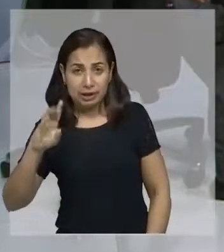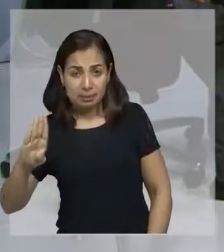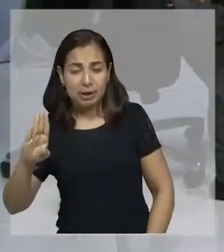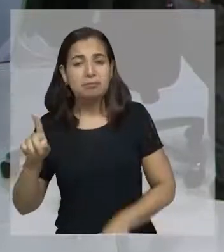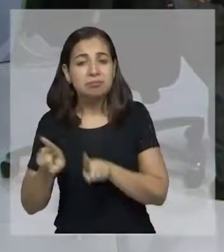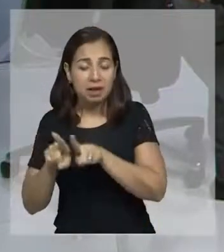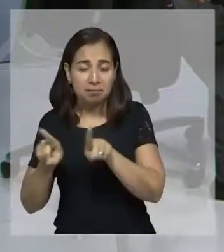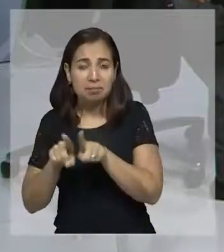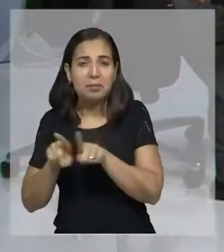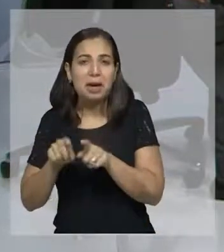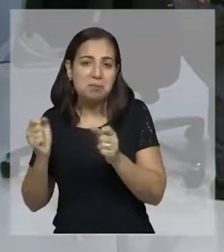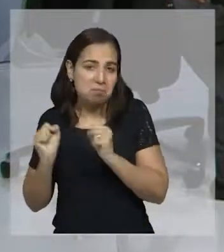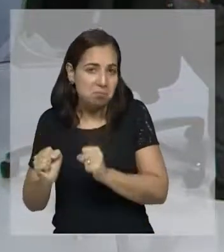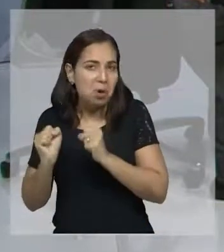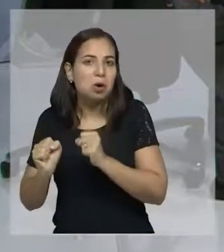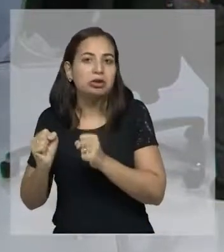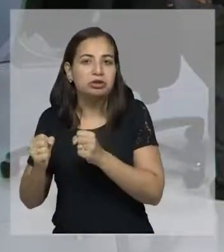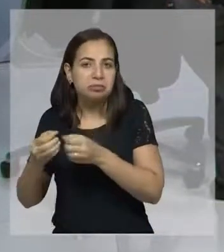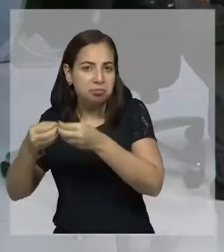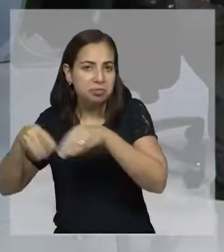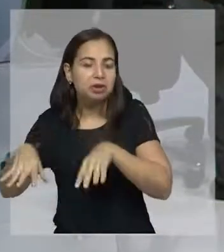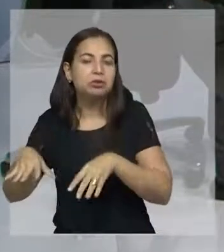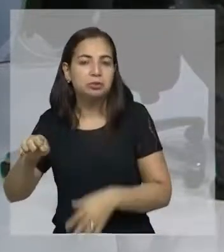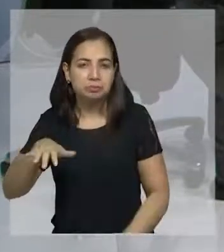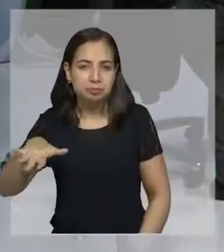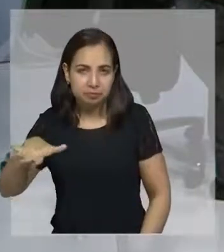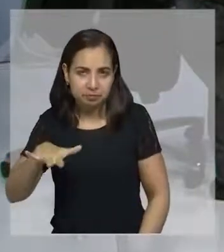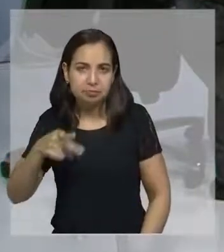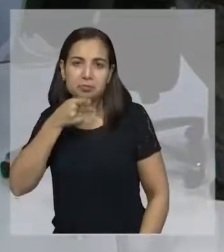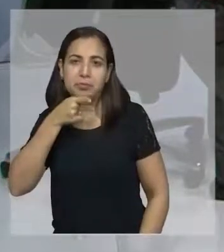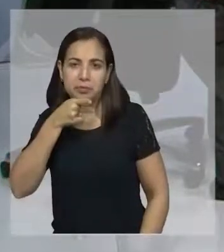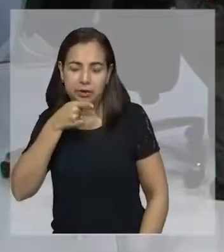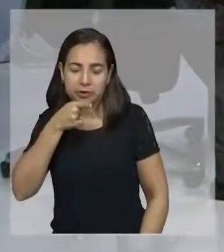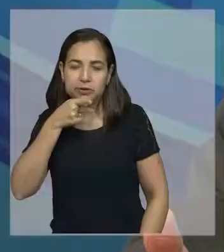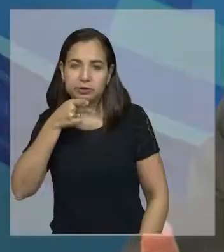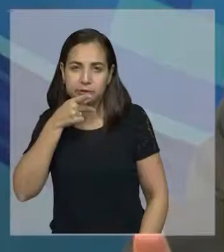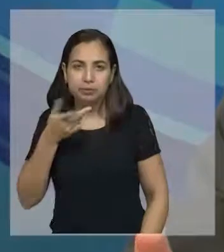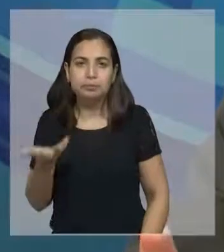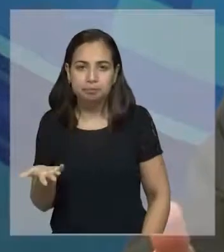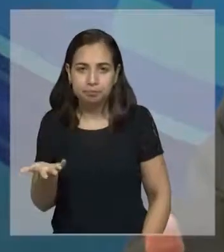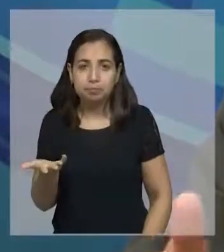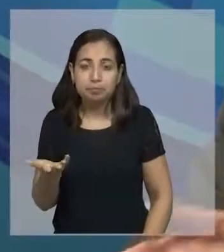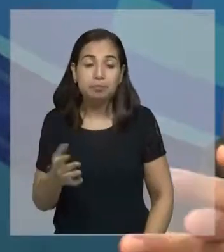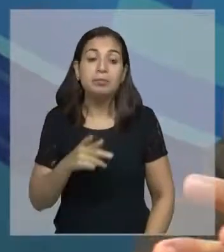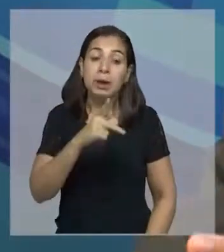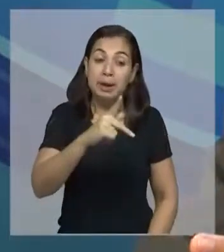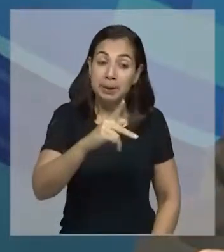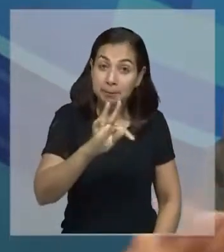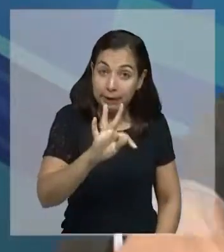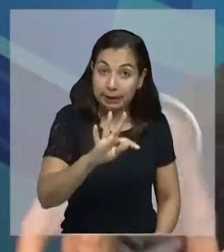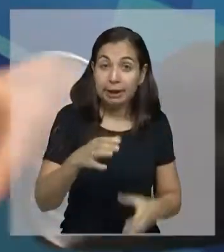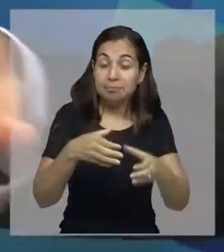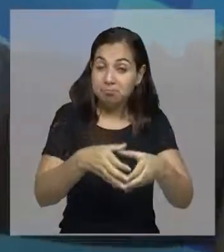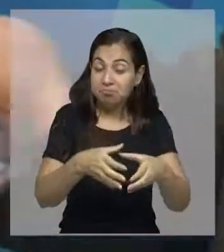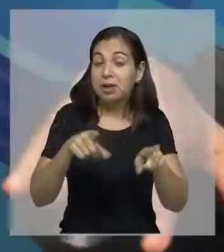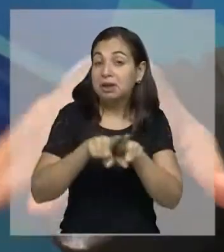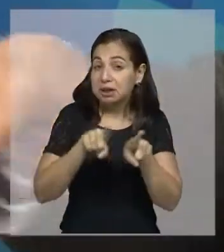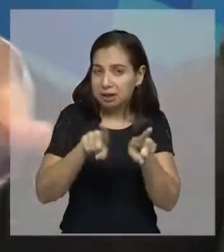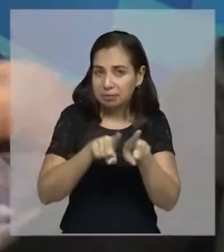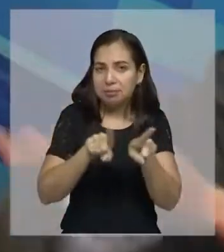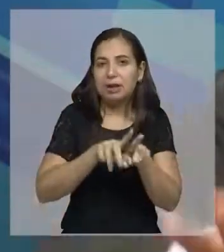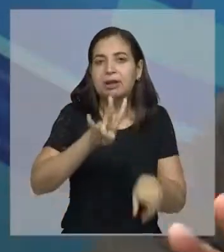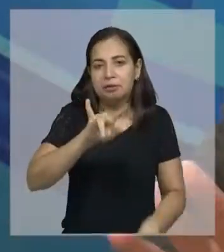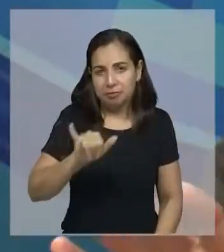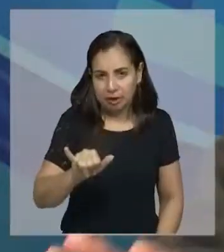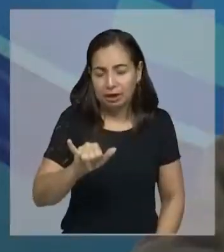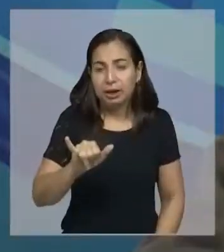até seja o partido que tem uma queda maior. O PT terá também alguma queda na sua bancada, e os novos partidos e os